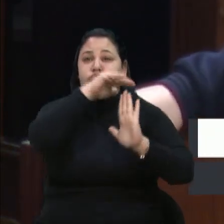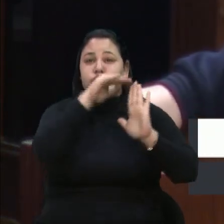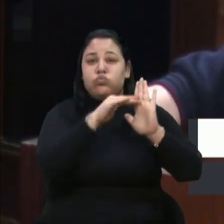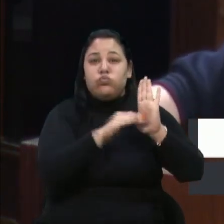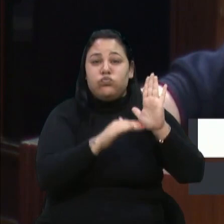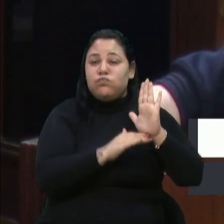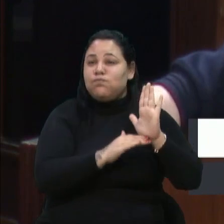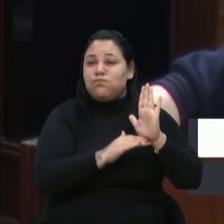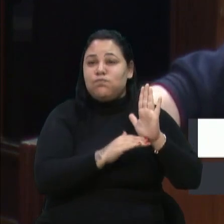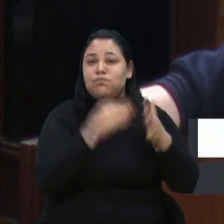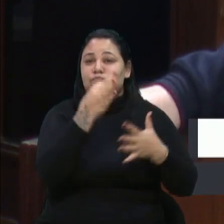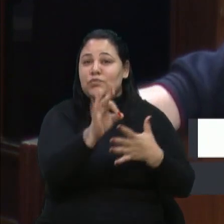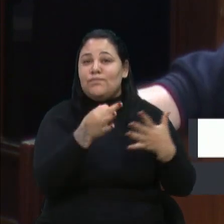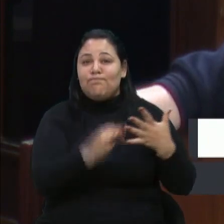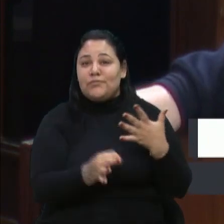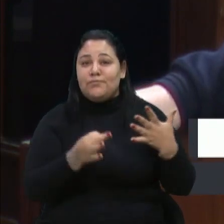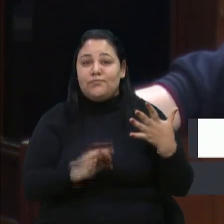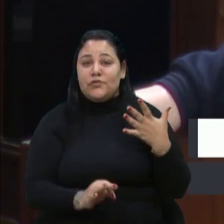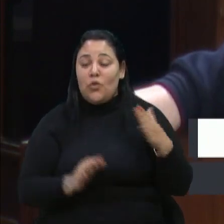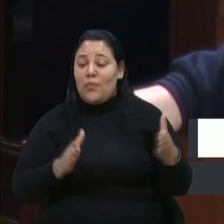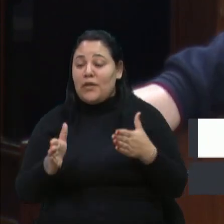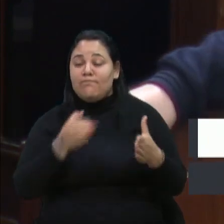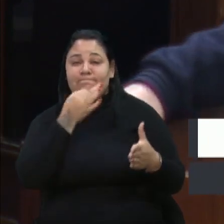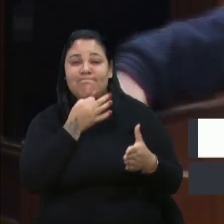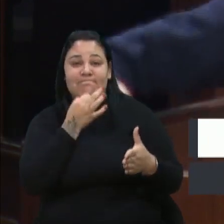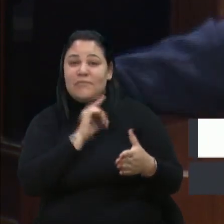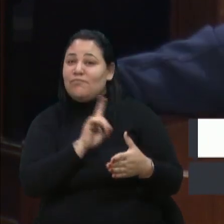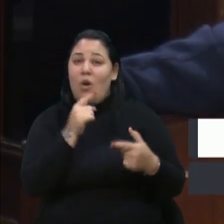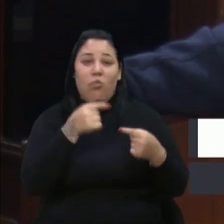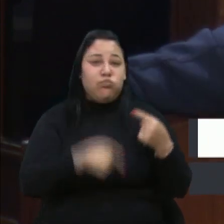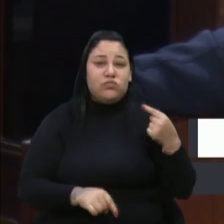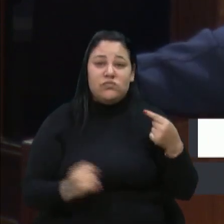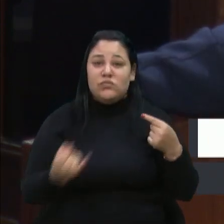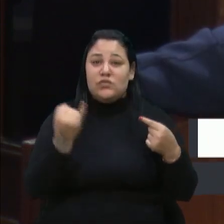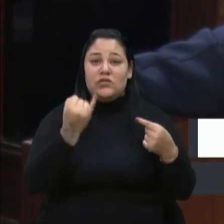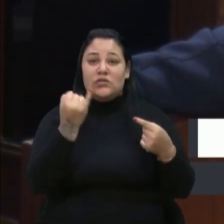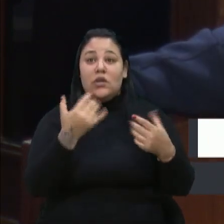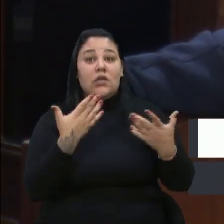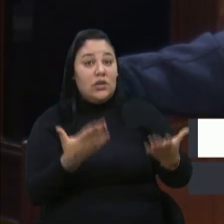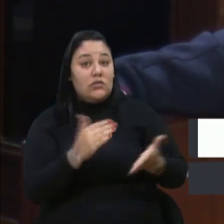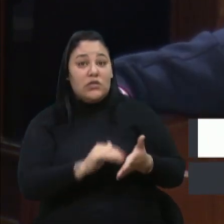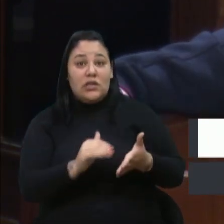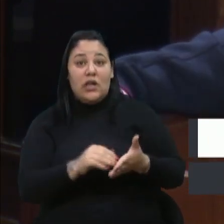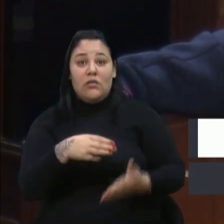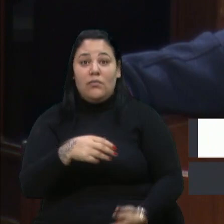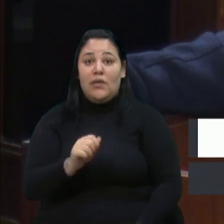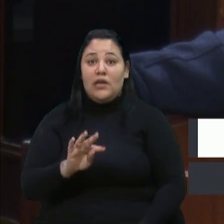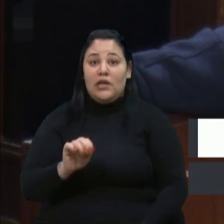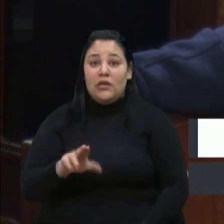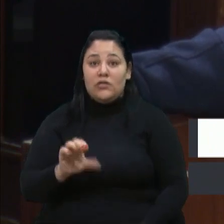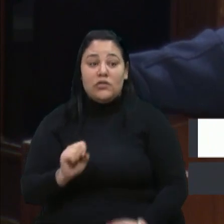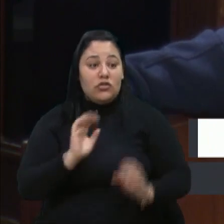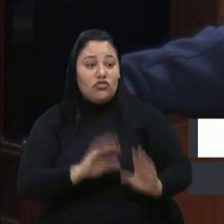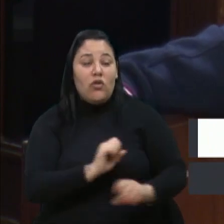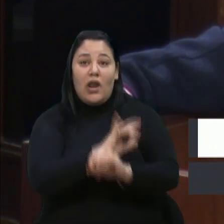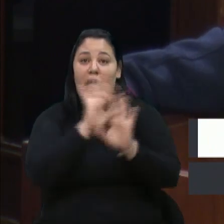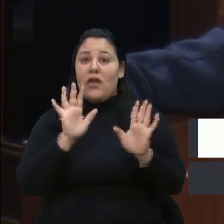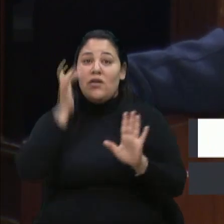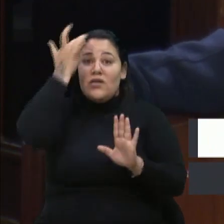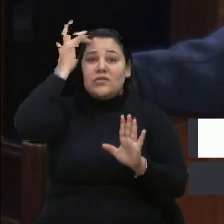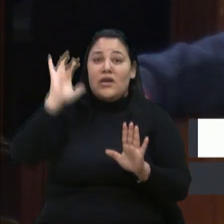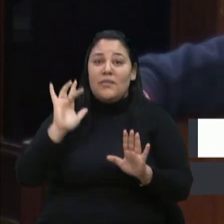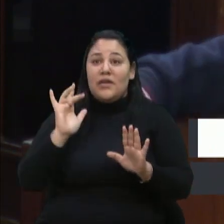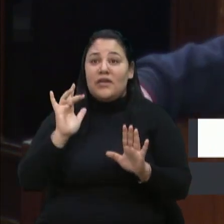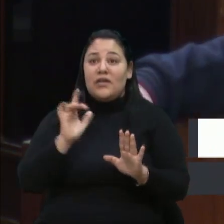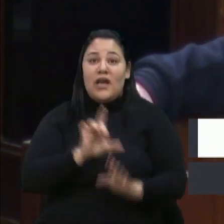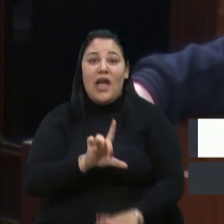não era importante. Tanto é que o Matheus deixou muito claro, presidente, foi umas coisas que eu bati na tribuna, ele nem sabia que estava na